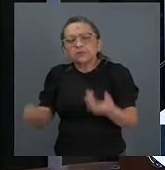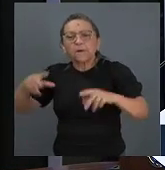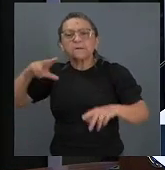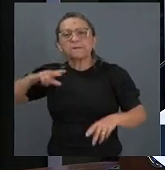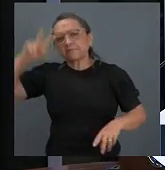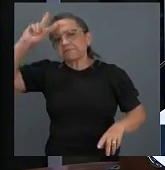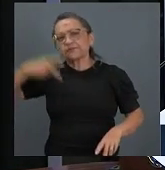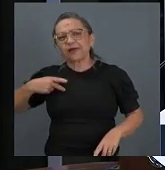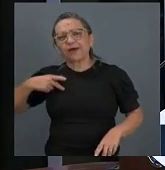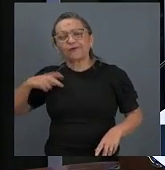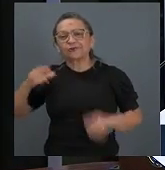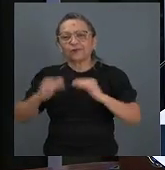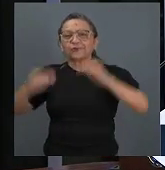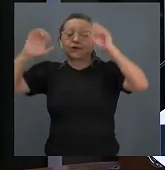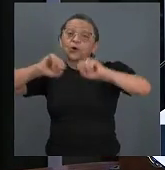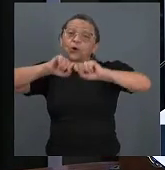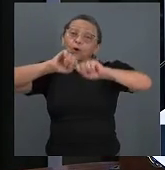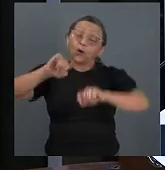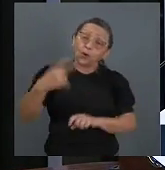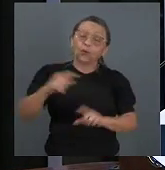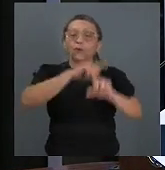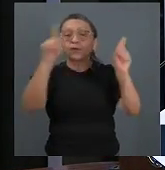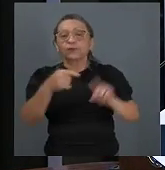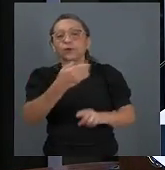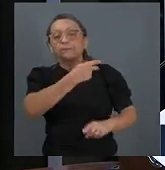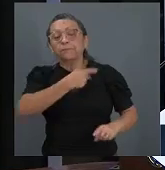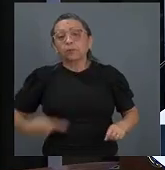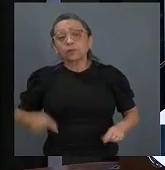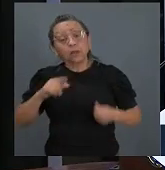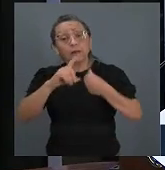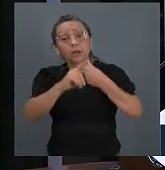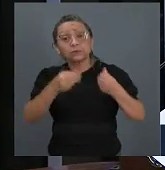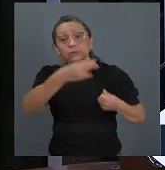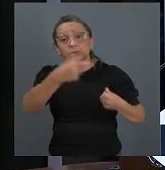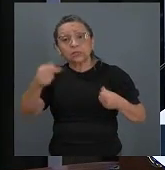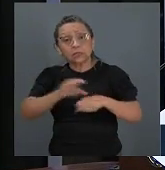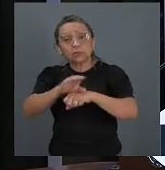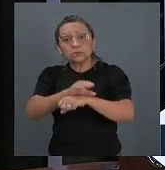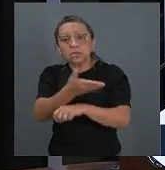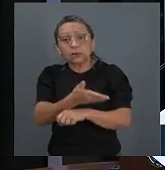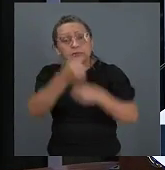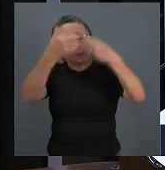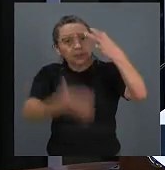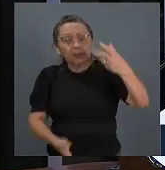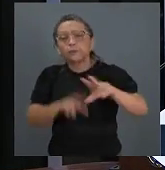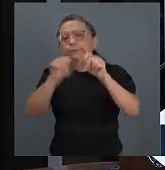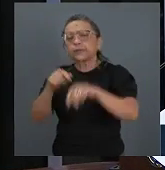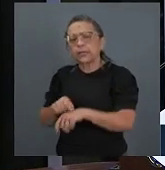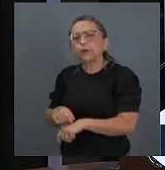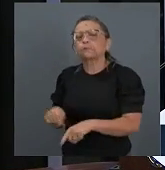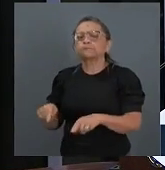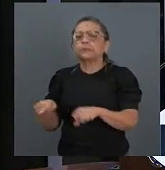de autoridades ou servidores públicos. É o artigo 37 da Constituição Federal. Sobre isso, eu até entrei